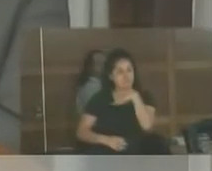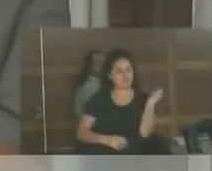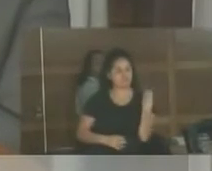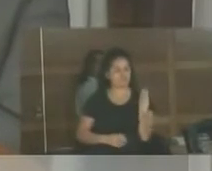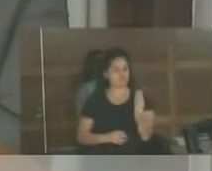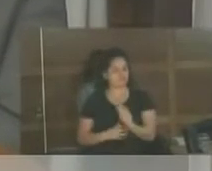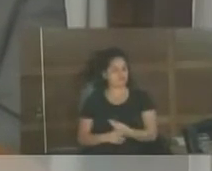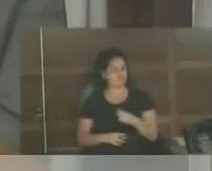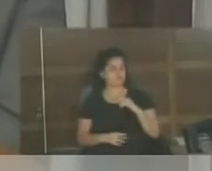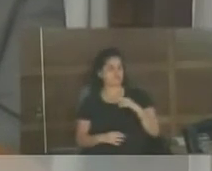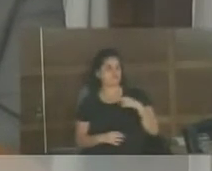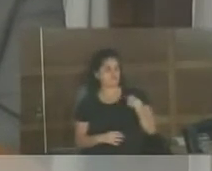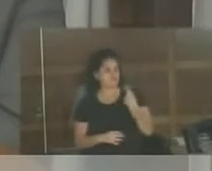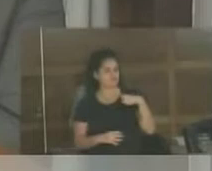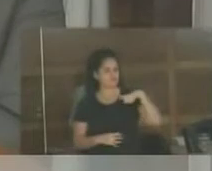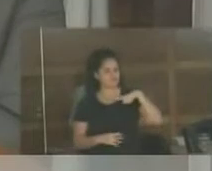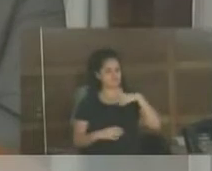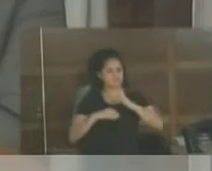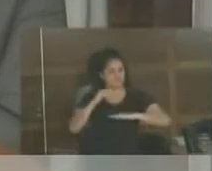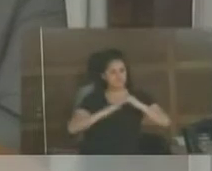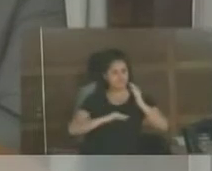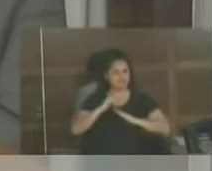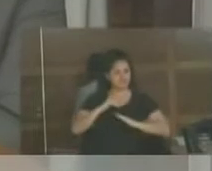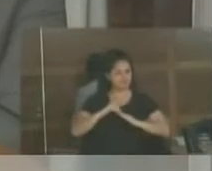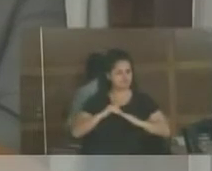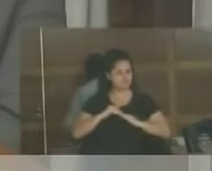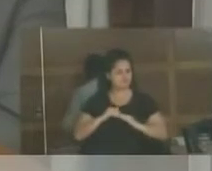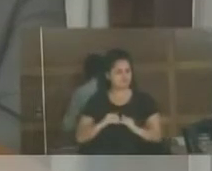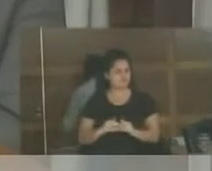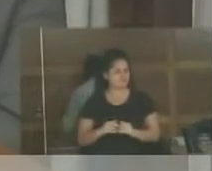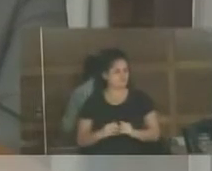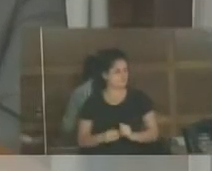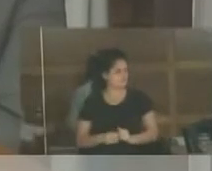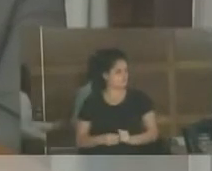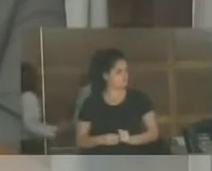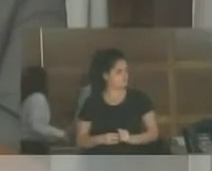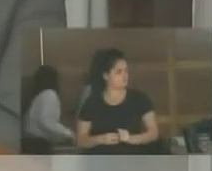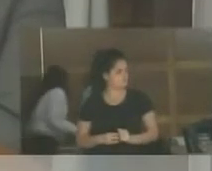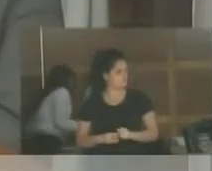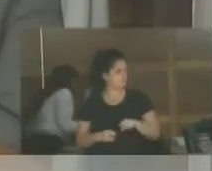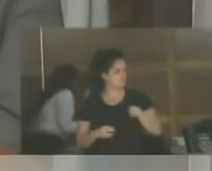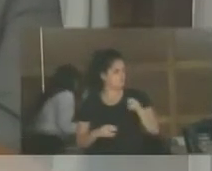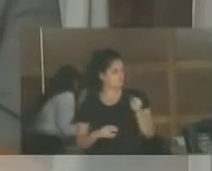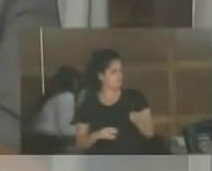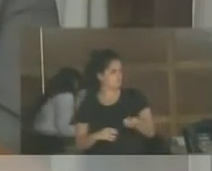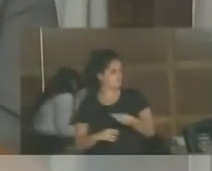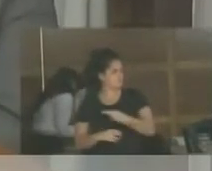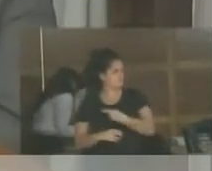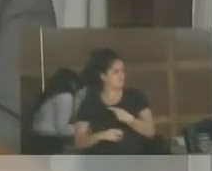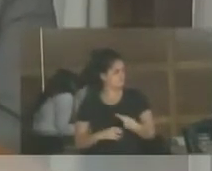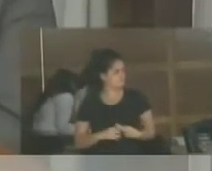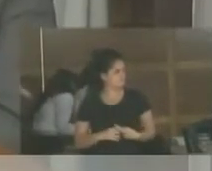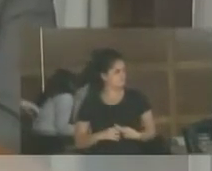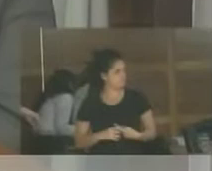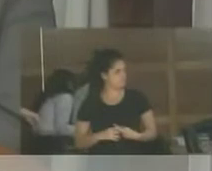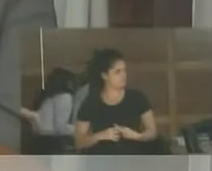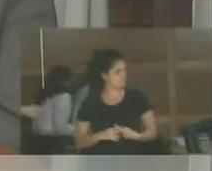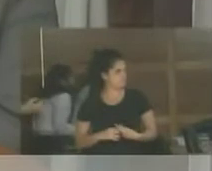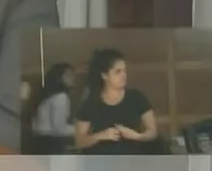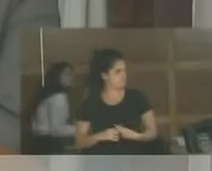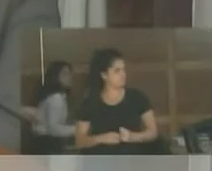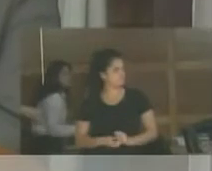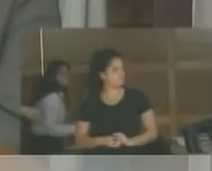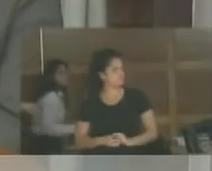que nós temos profissionais capacitados, ou profissionais que estão se inteirando, ou o poder público está se inteirando nessa questão e investindo nesses